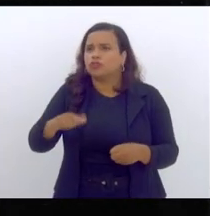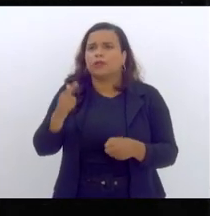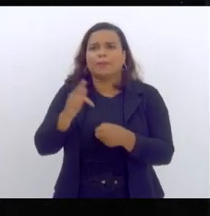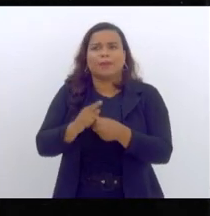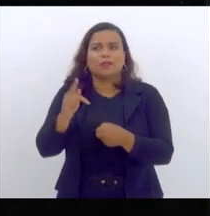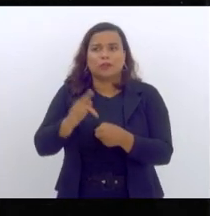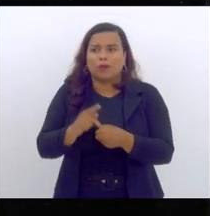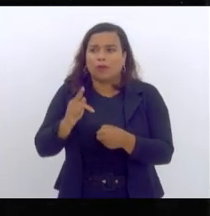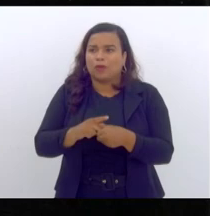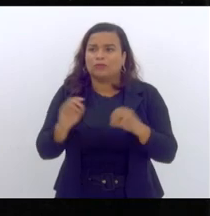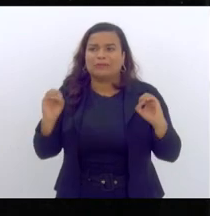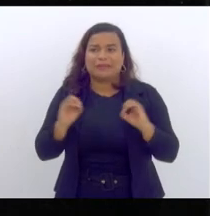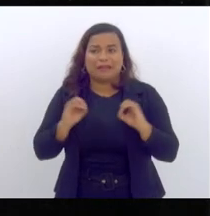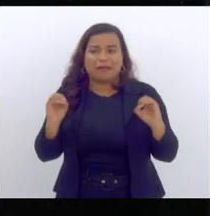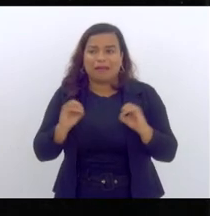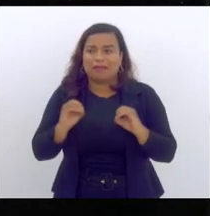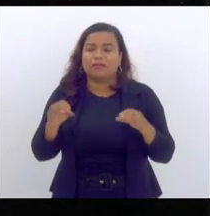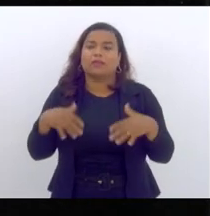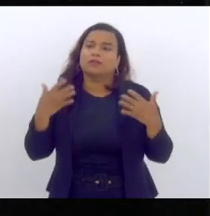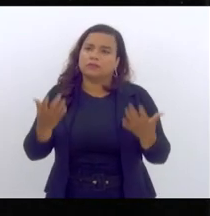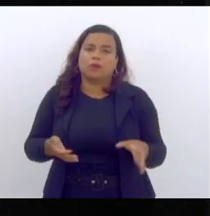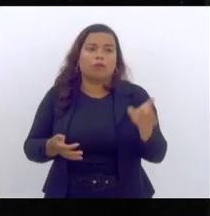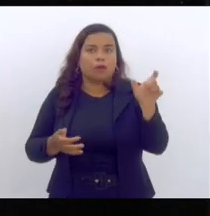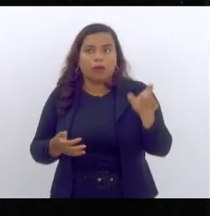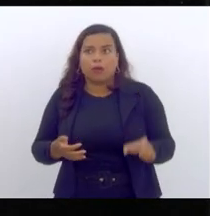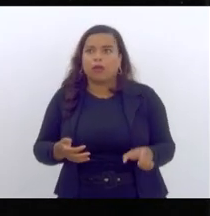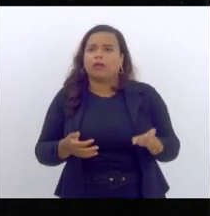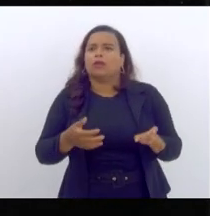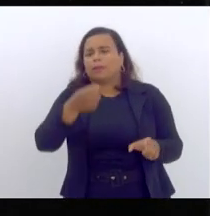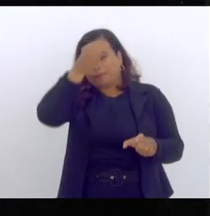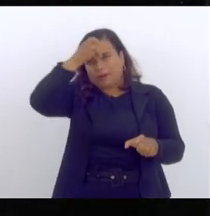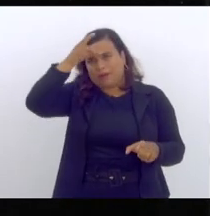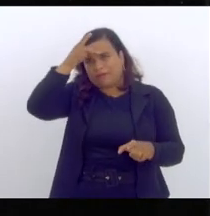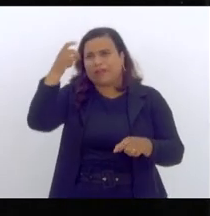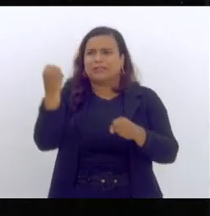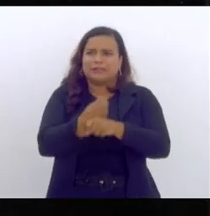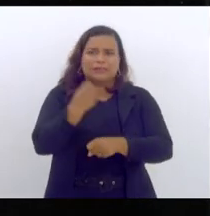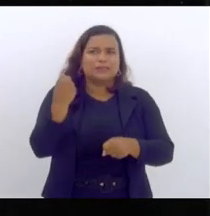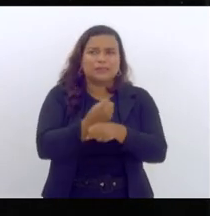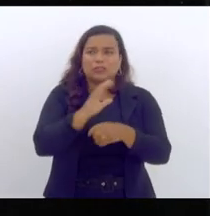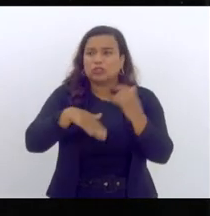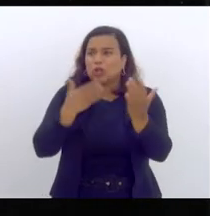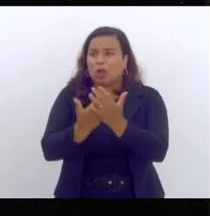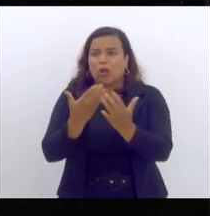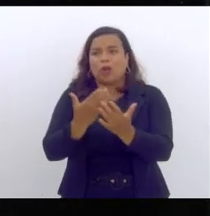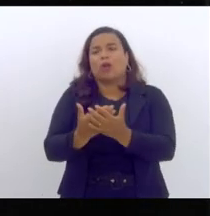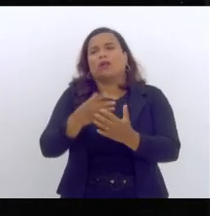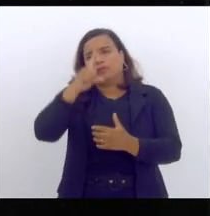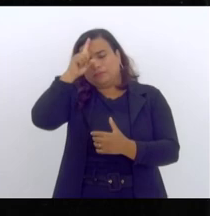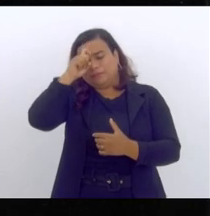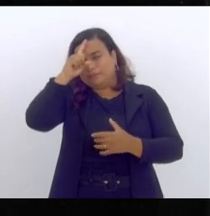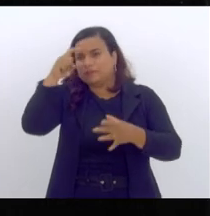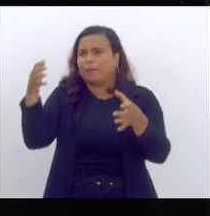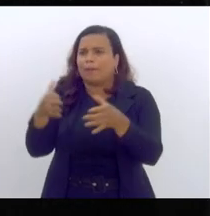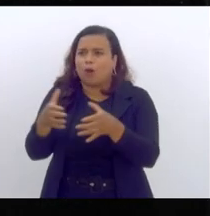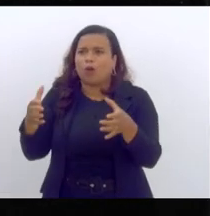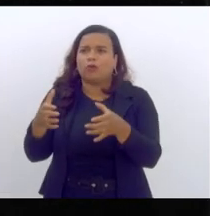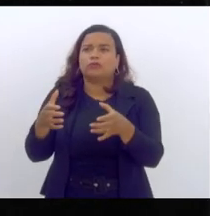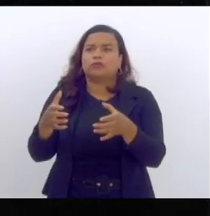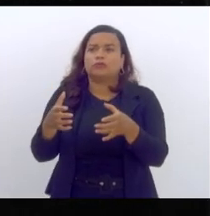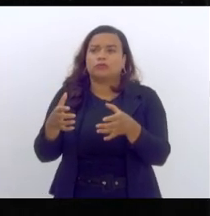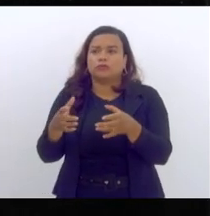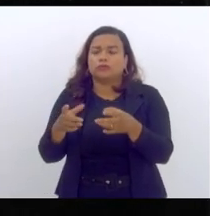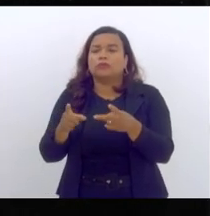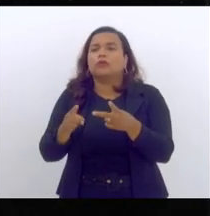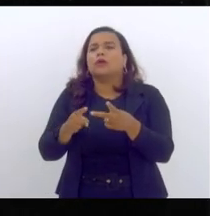e ele que o prefeito que mais construiu escolas postos de saúde e a